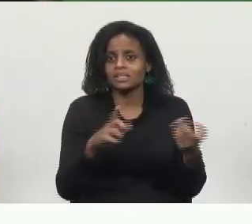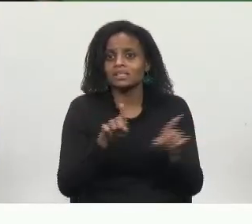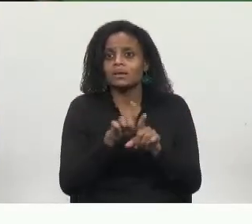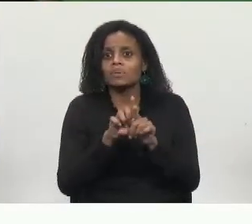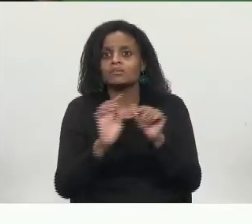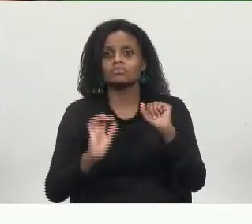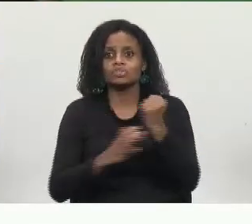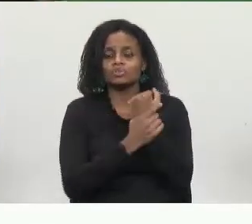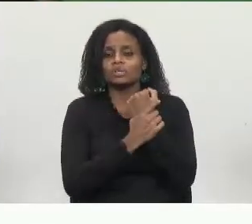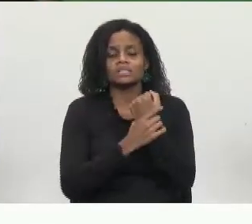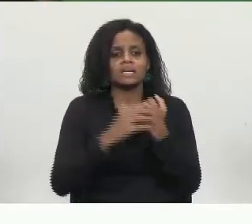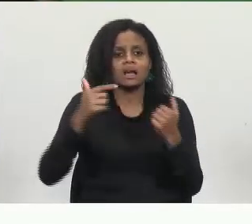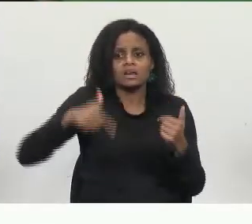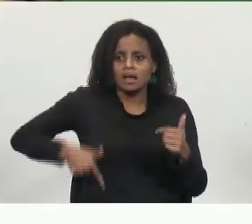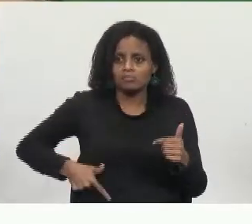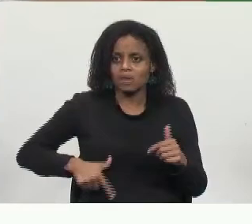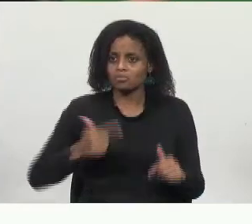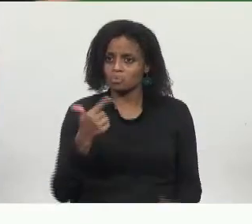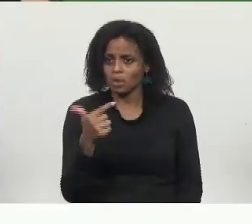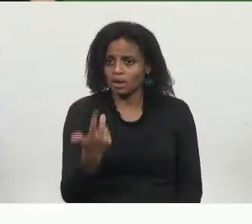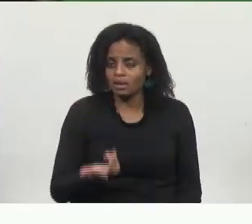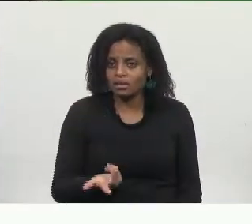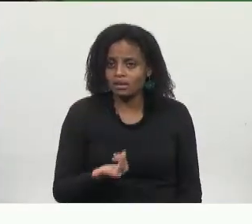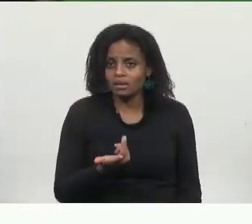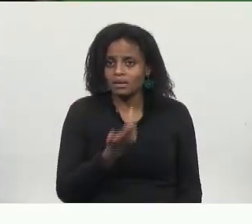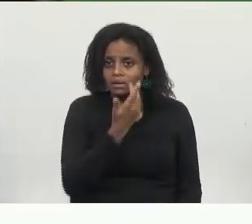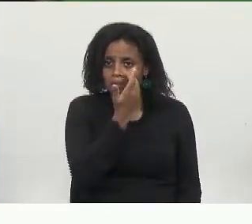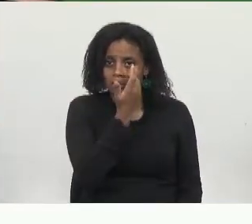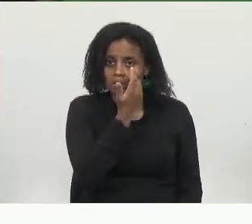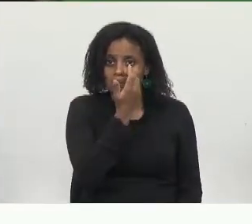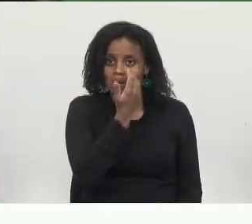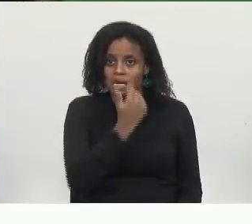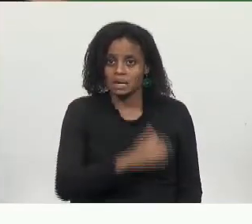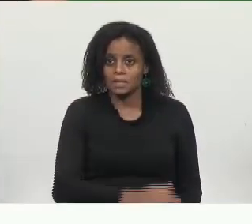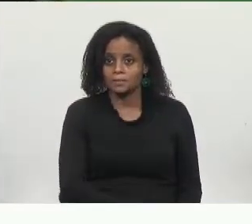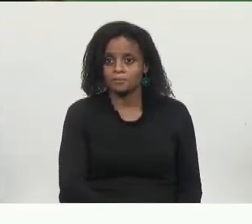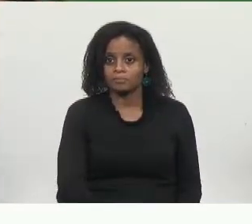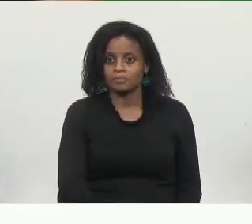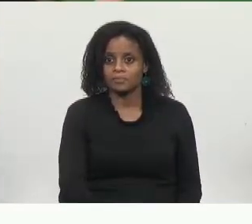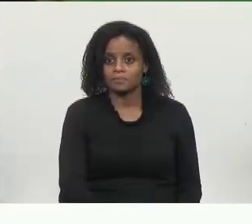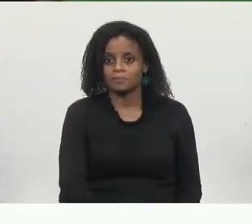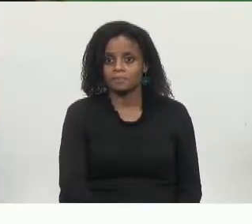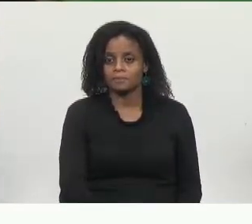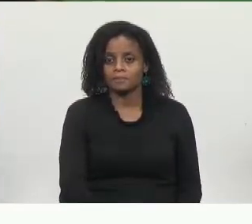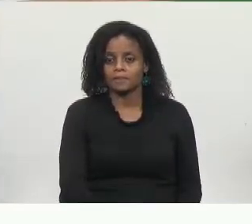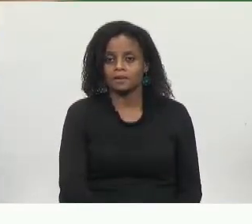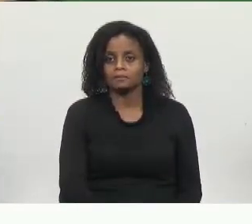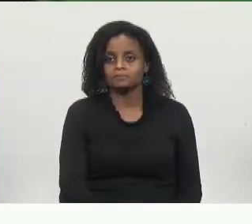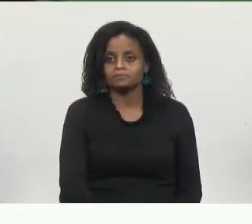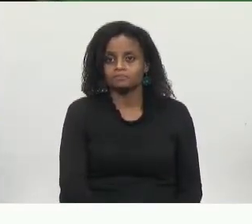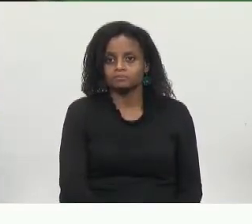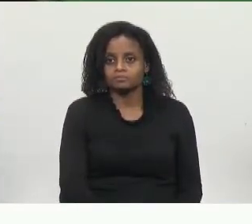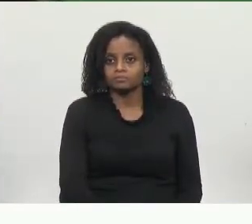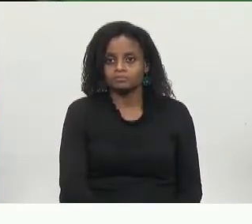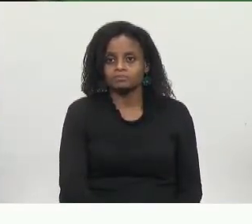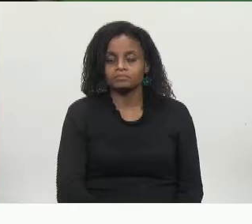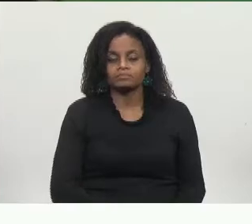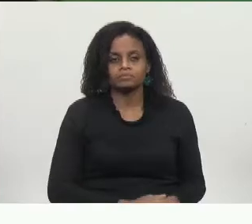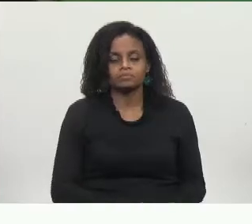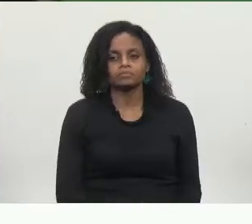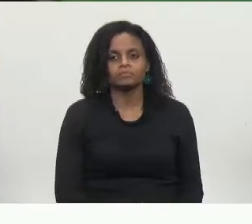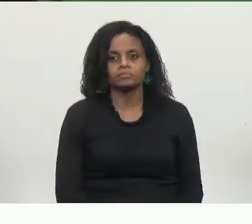a gente se desproteger diante de uma total incapacidade de outros protegerem a